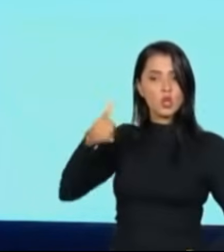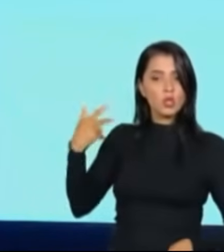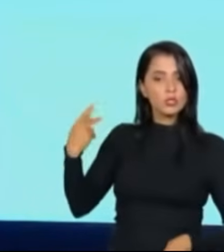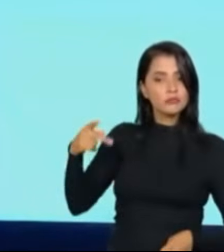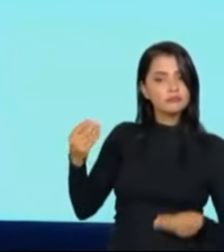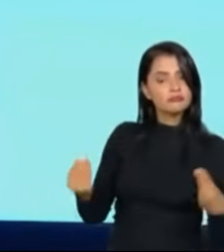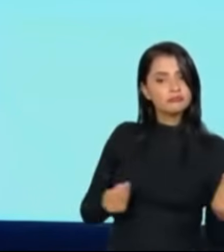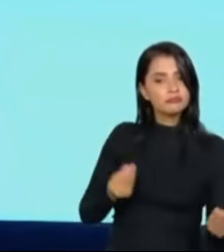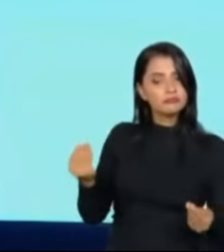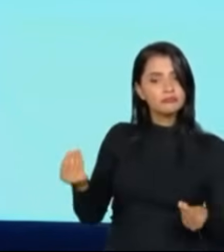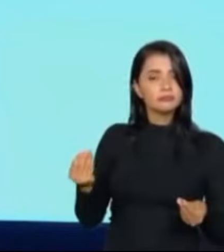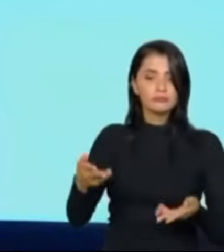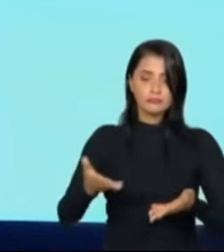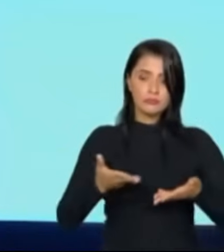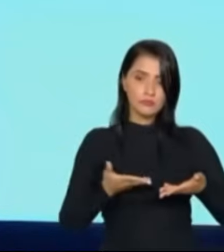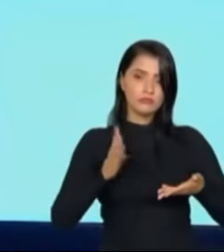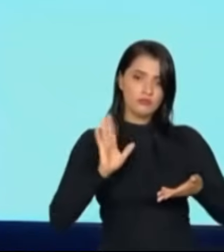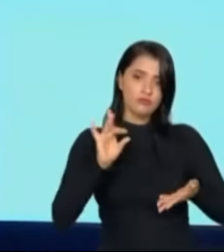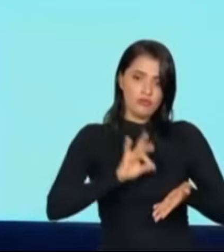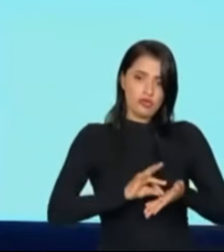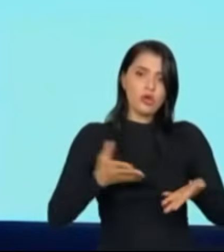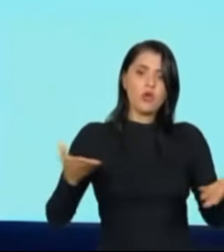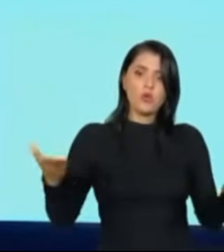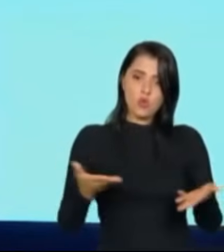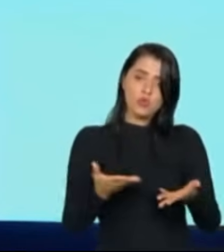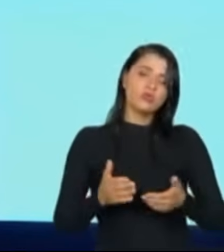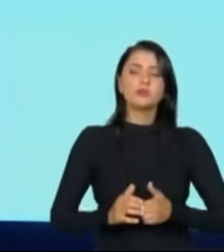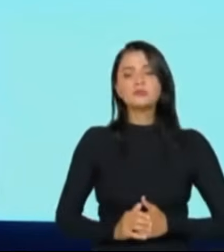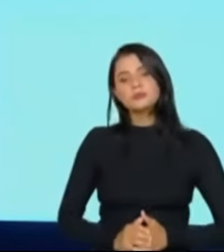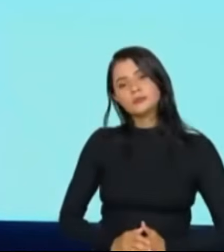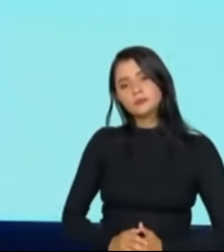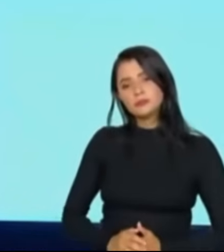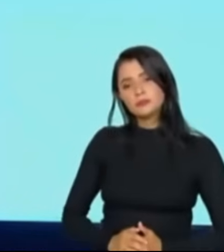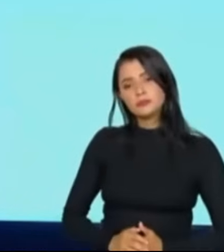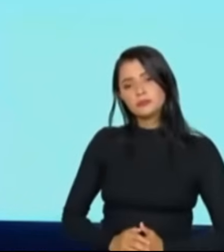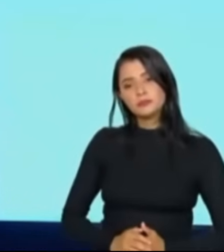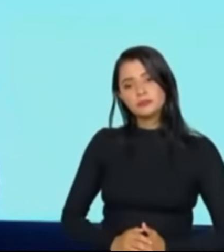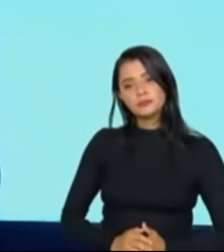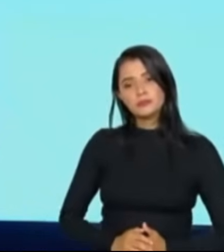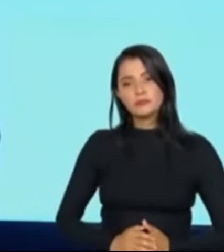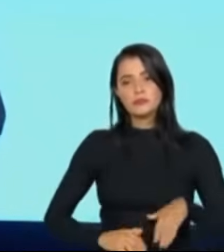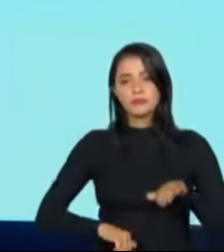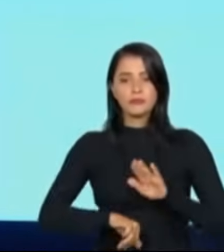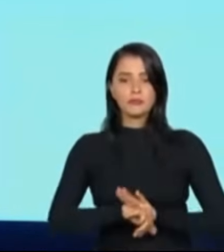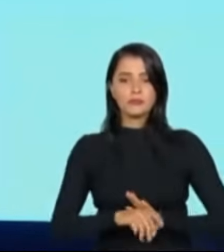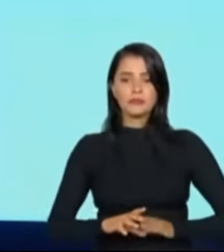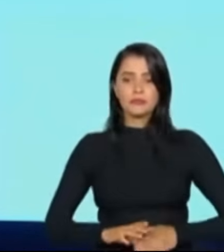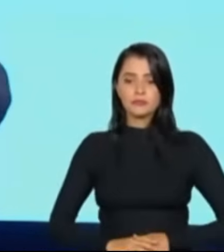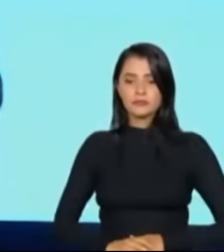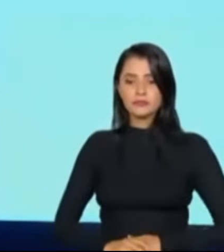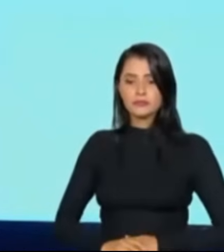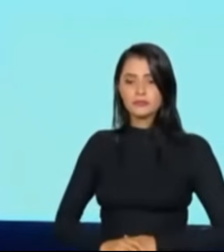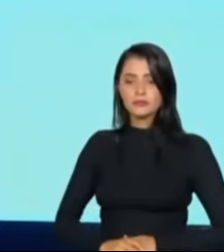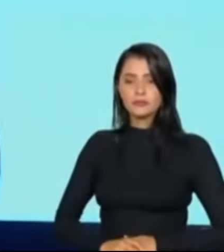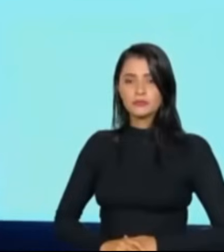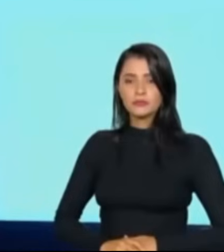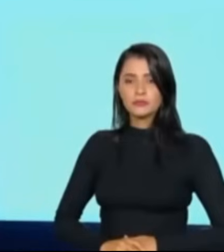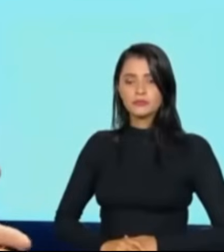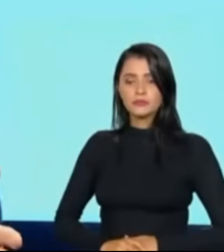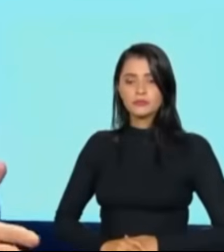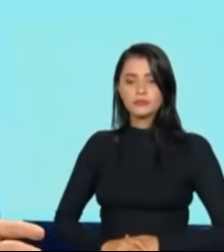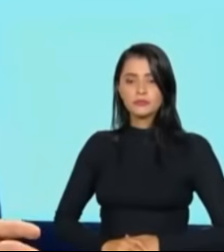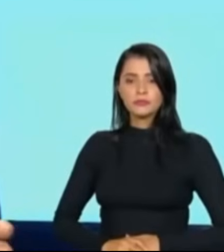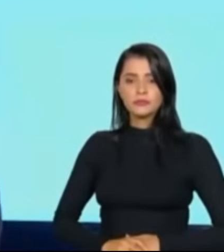Justiça, como recebi de fato hoje, com a narrativa de crimes, não é que eu possa, eu devo, eu sou obrigado